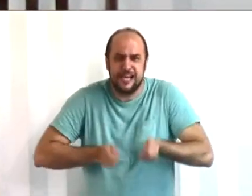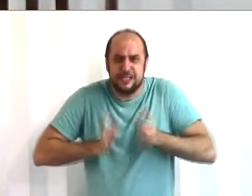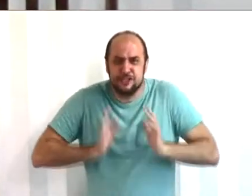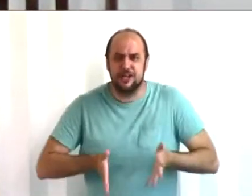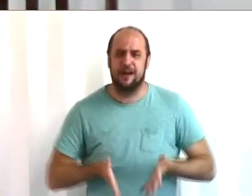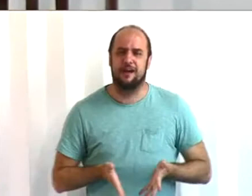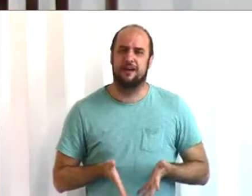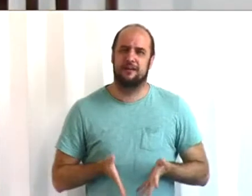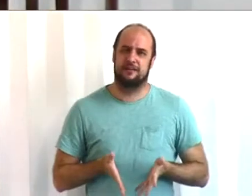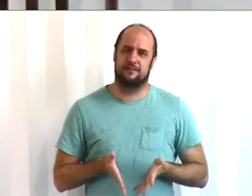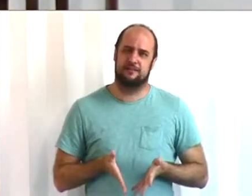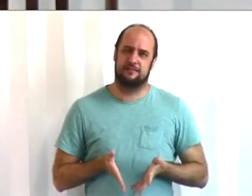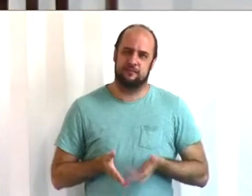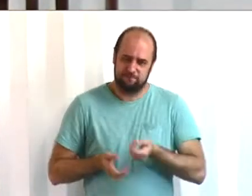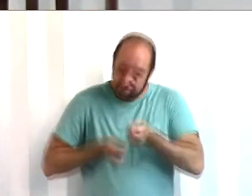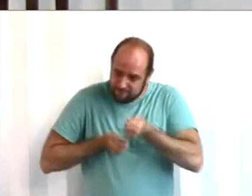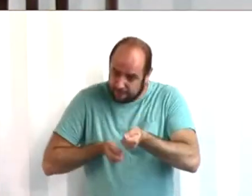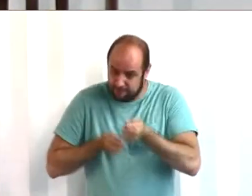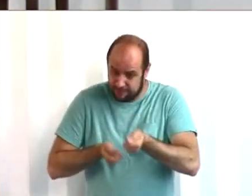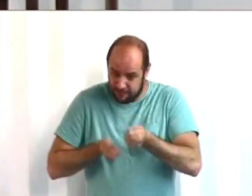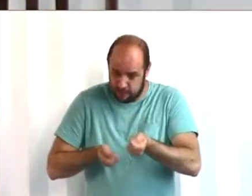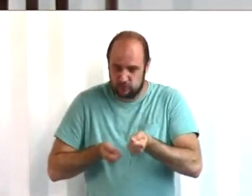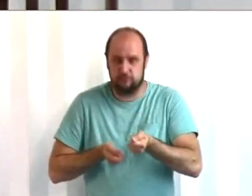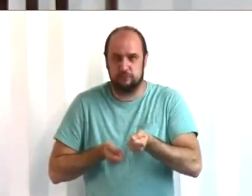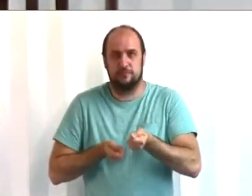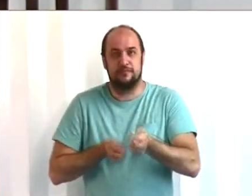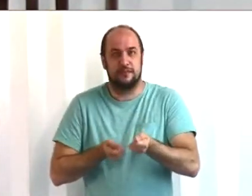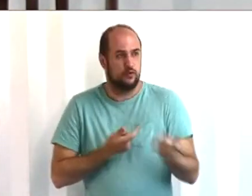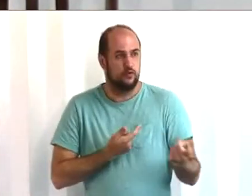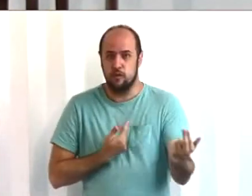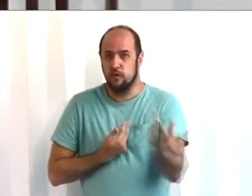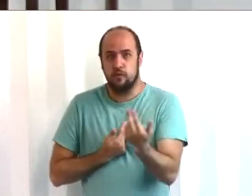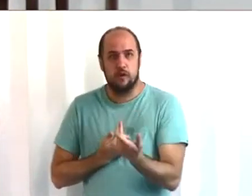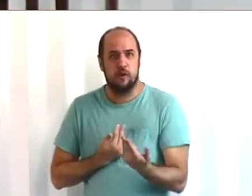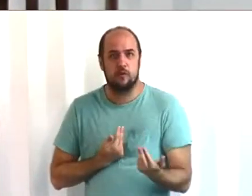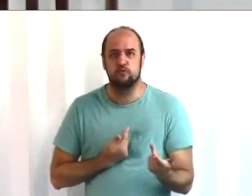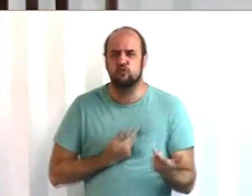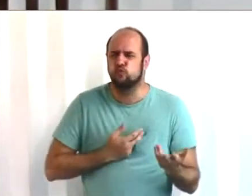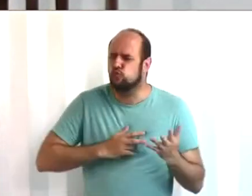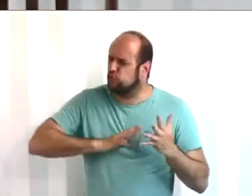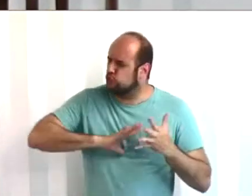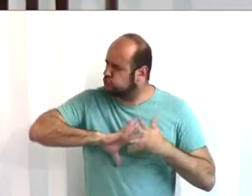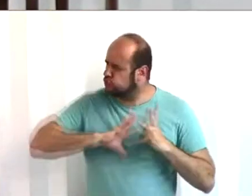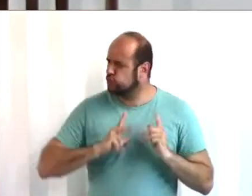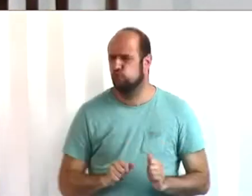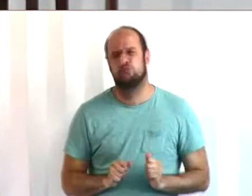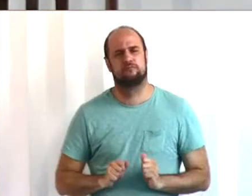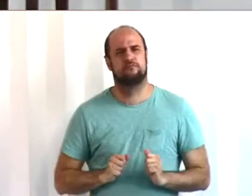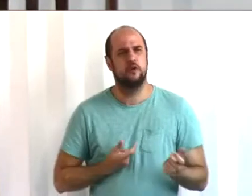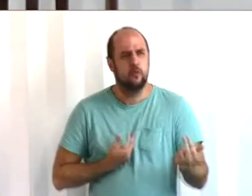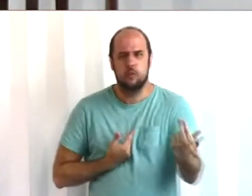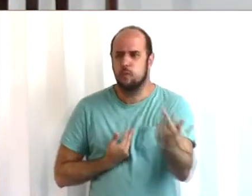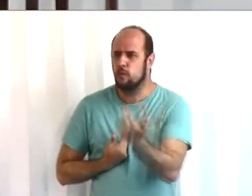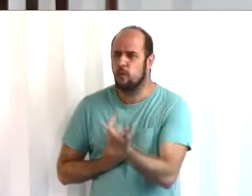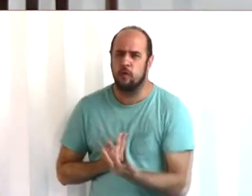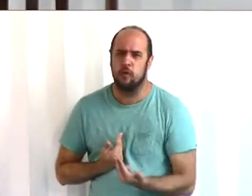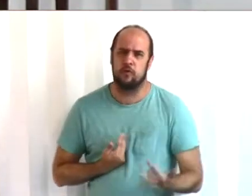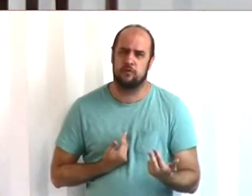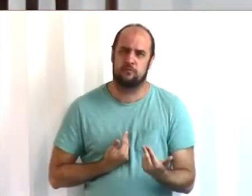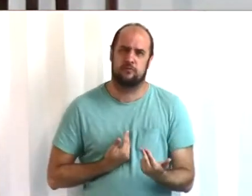aos Hebreus, tentado por nós, tentado como nós em todas as coisas.